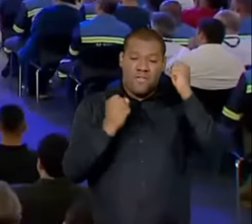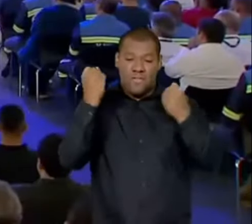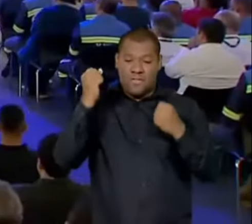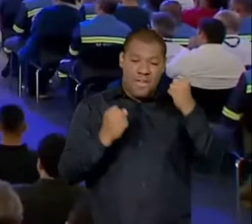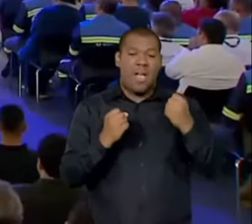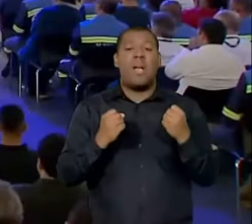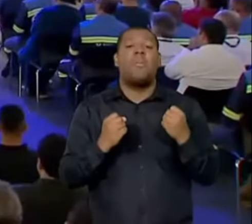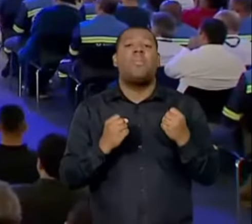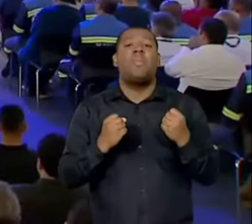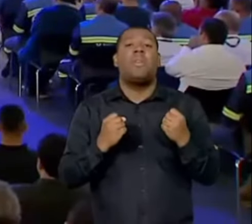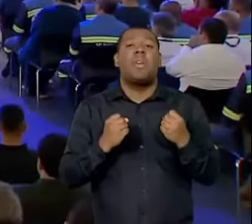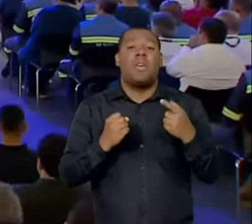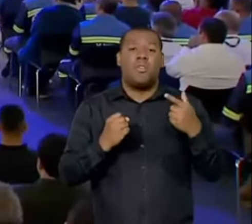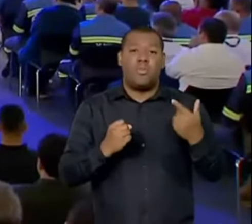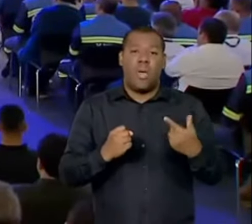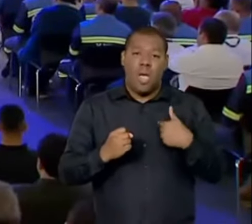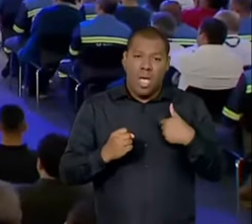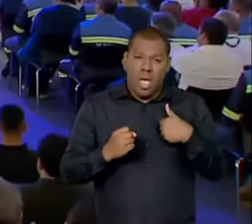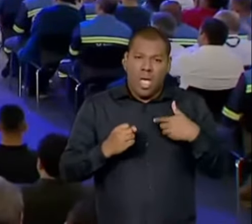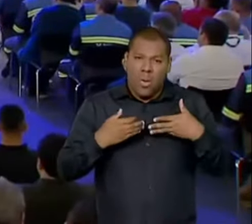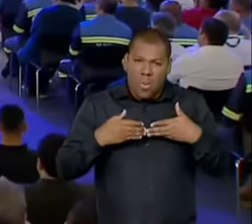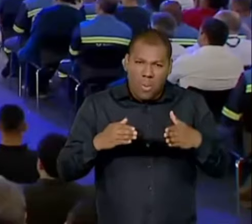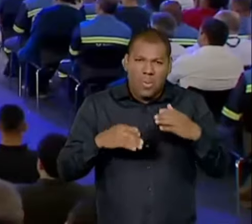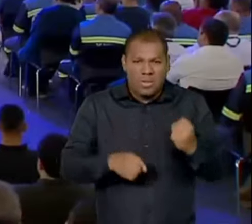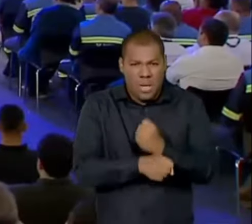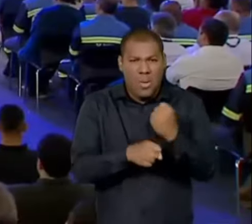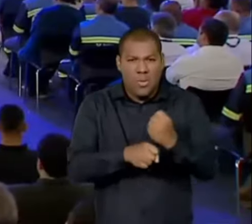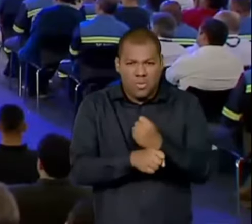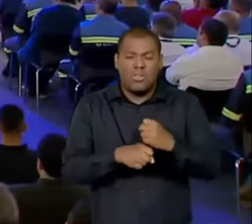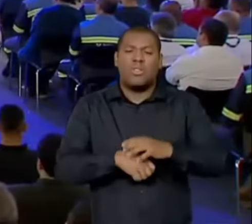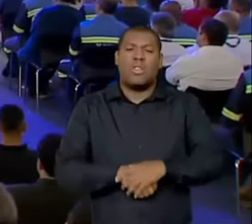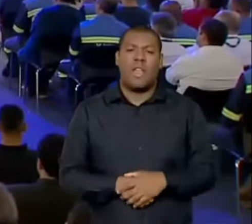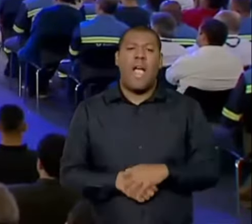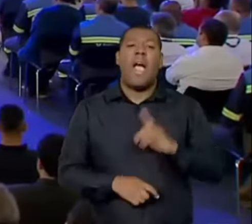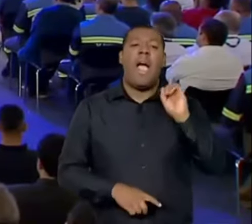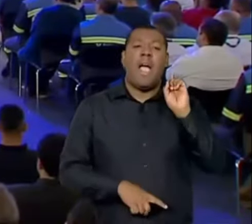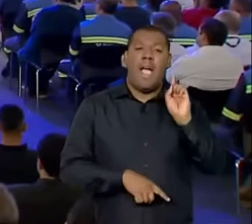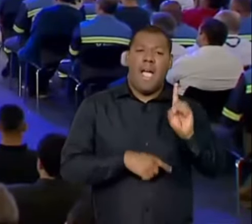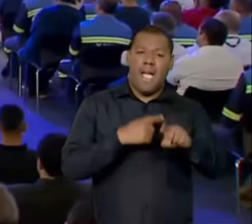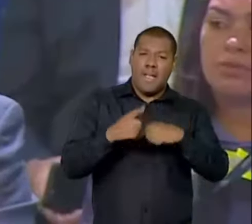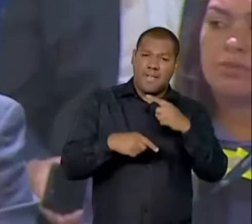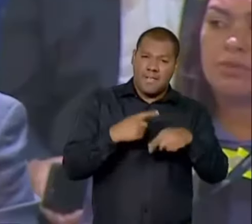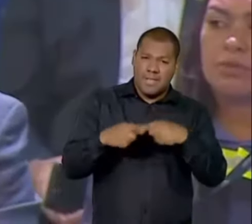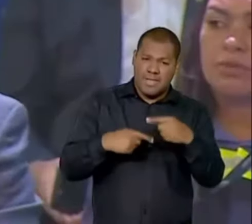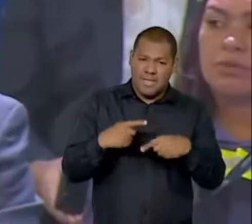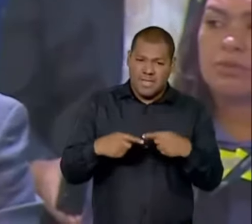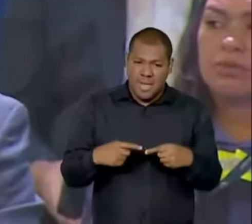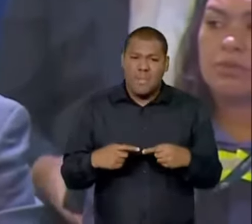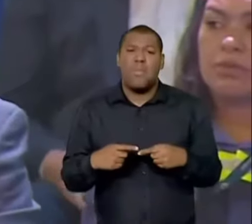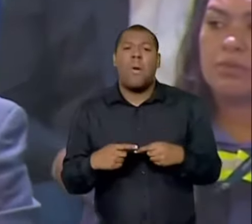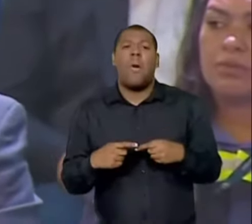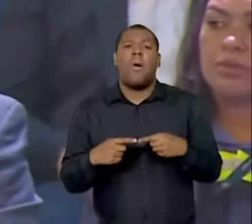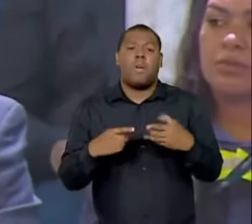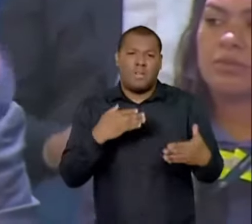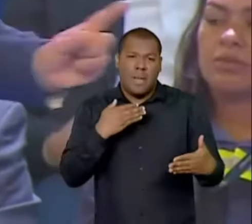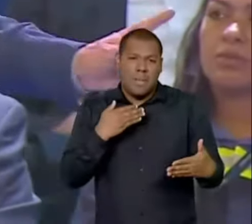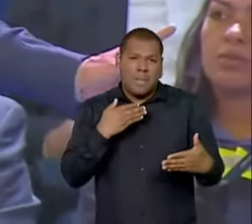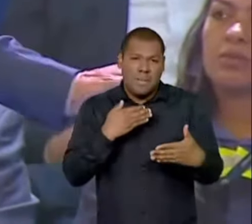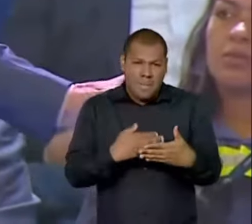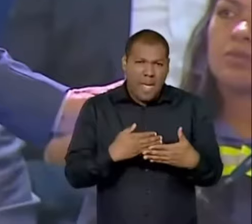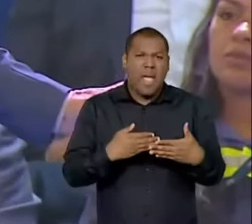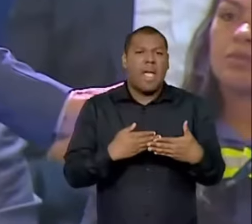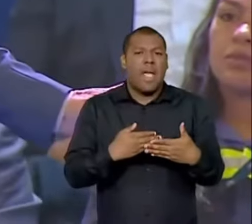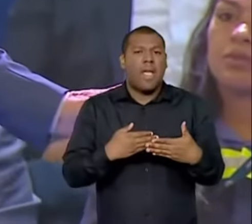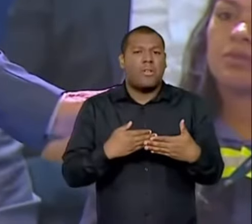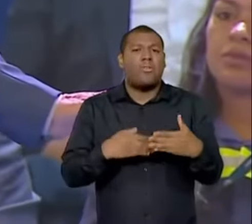ser construída no meu governo, e que quando eu deixei a presidência faltava 15% para ser concluída, está até